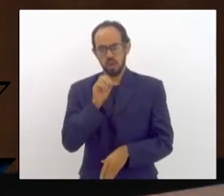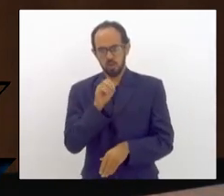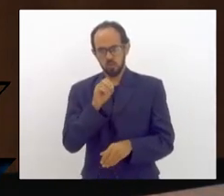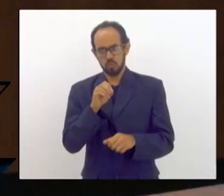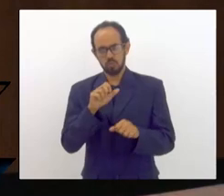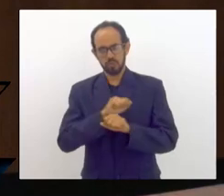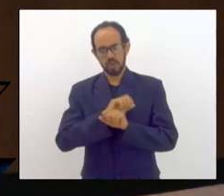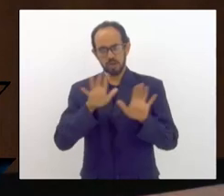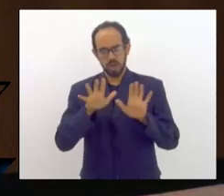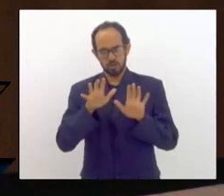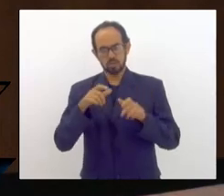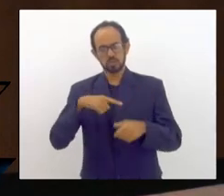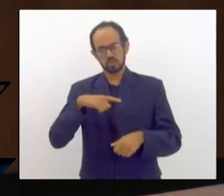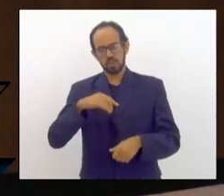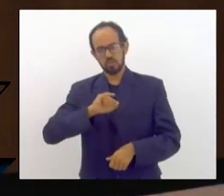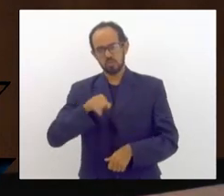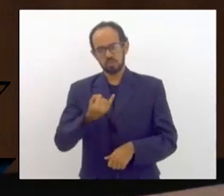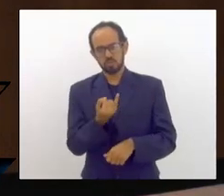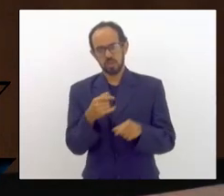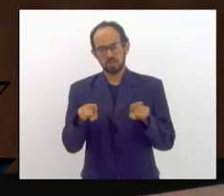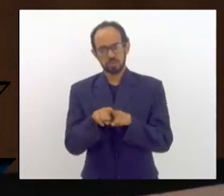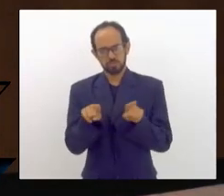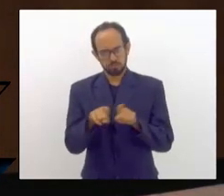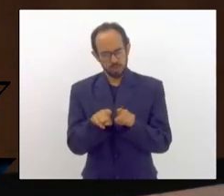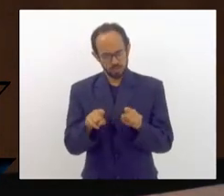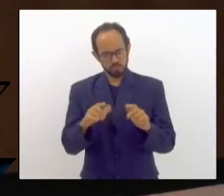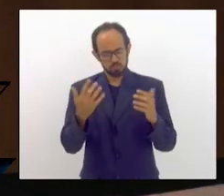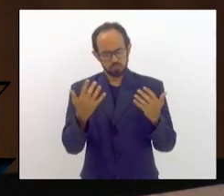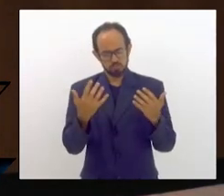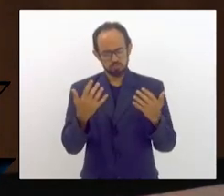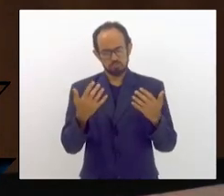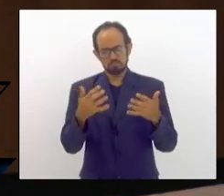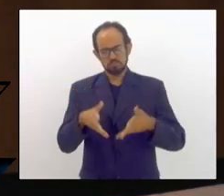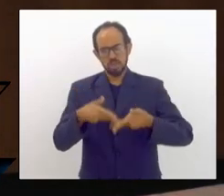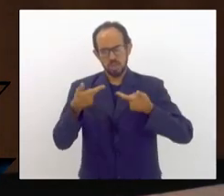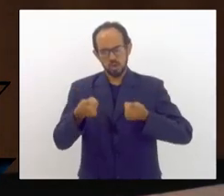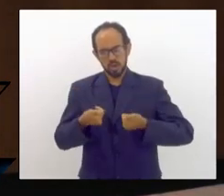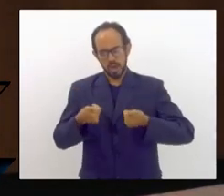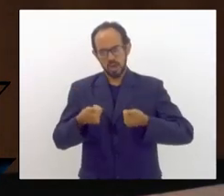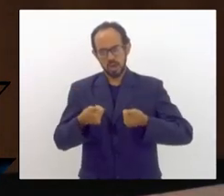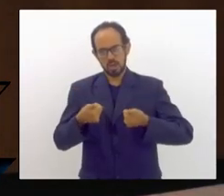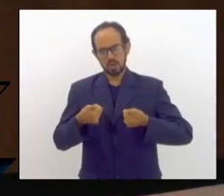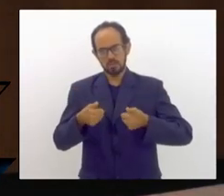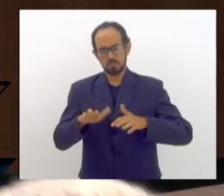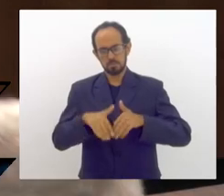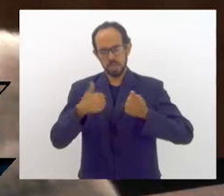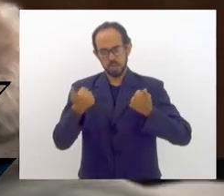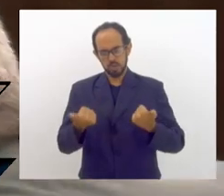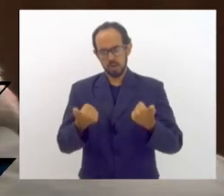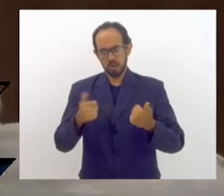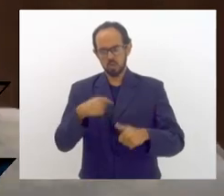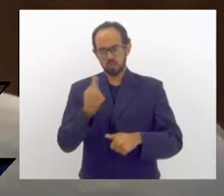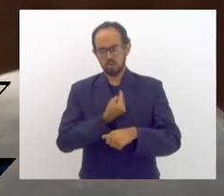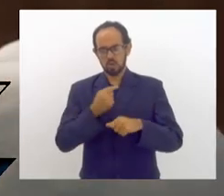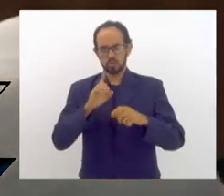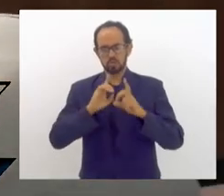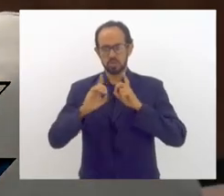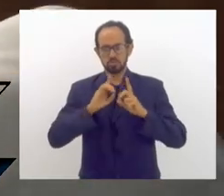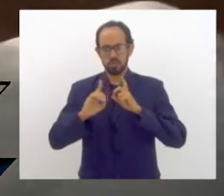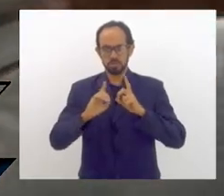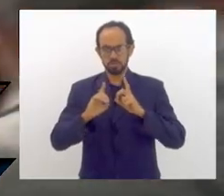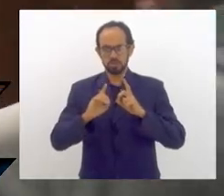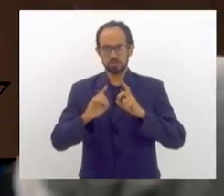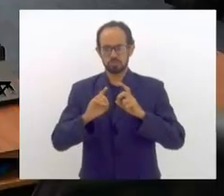acho que a gente tem aqui a oportunidade de enaltecer e melhorar o nosso debate e estabelecer, de fato, a condição de dar